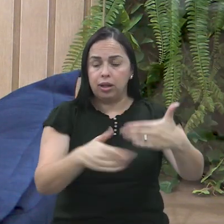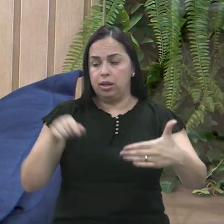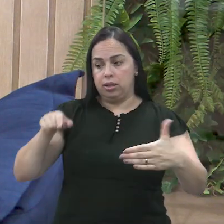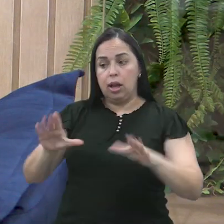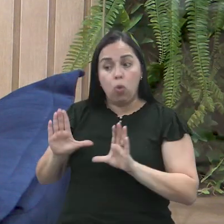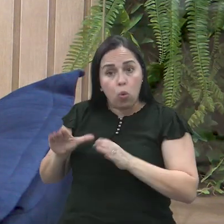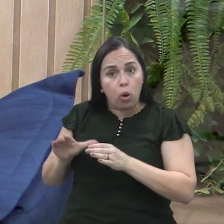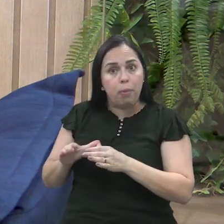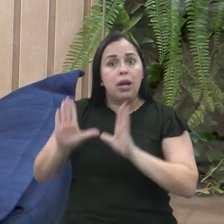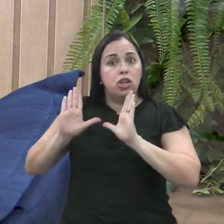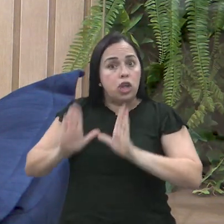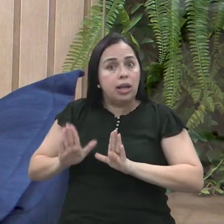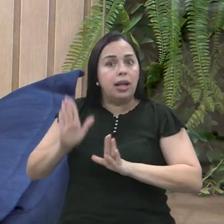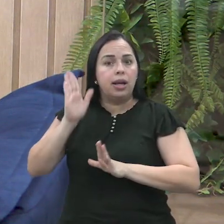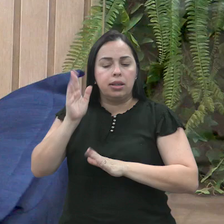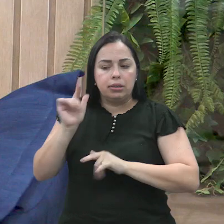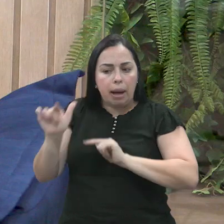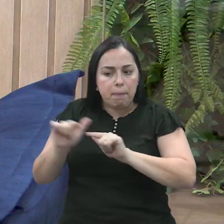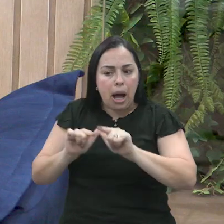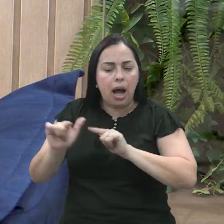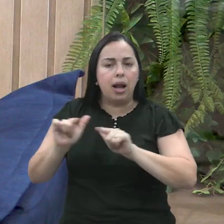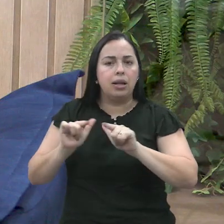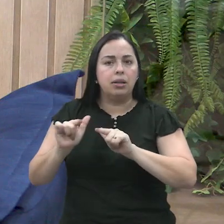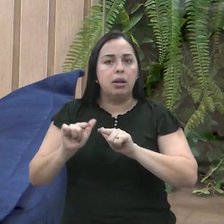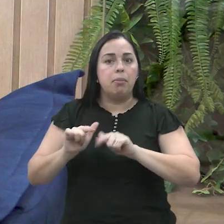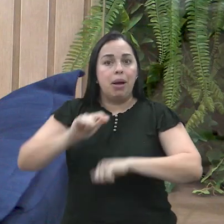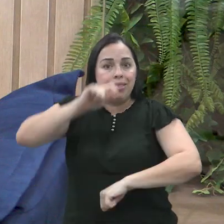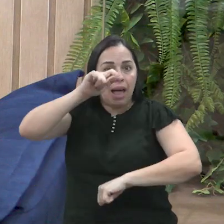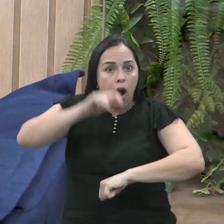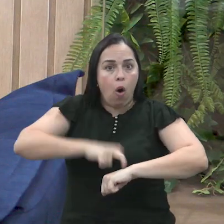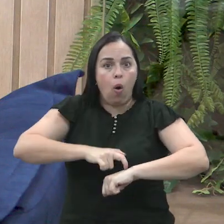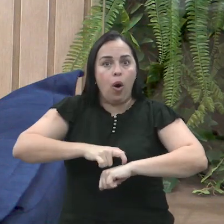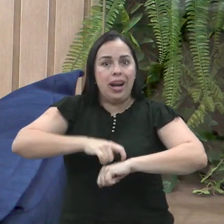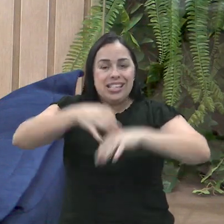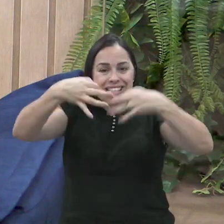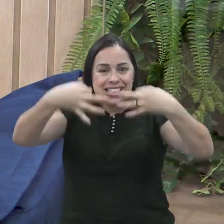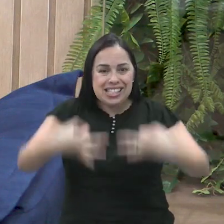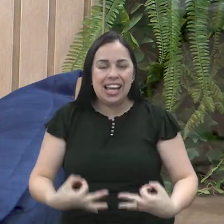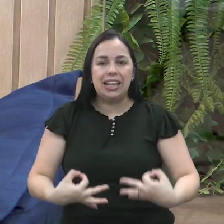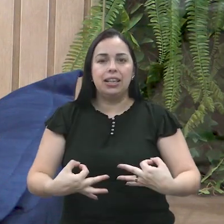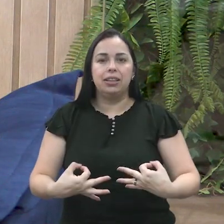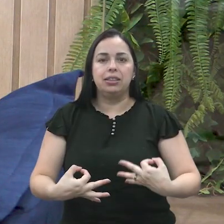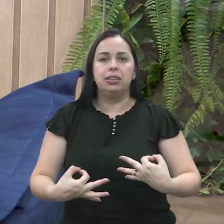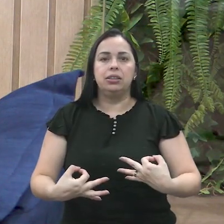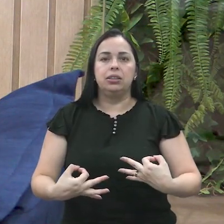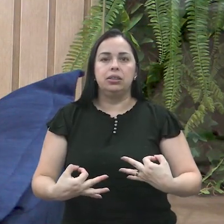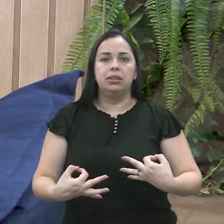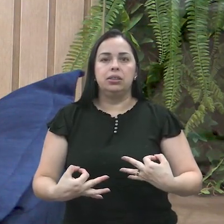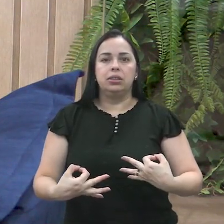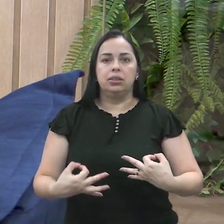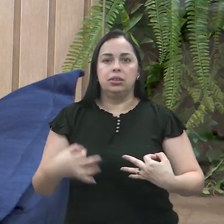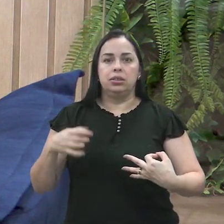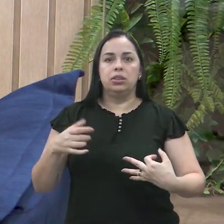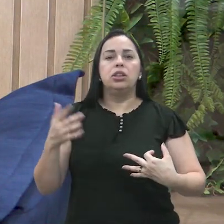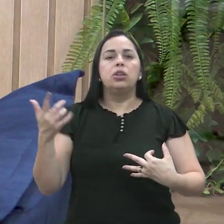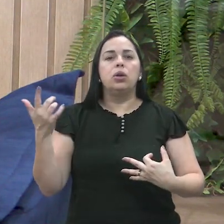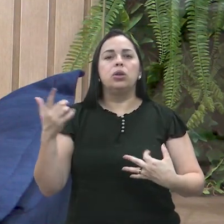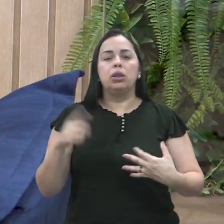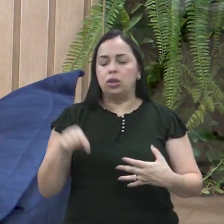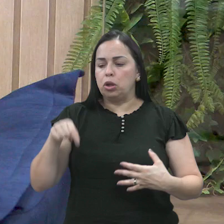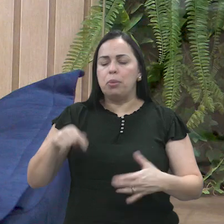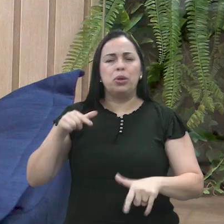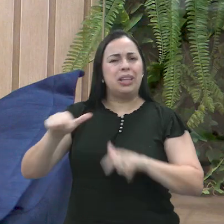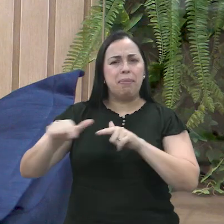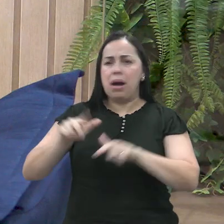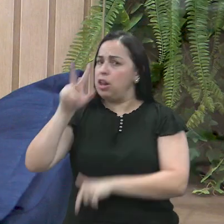eu consegui manter e com o qual já venho trabalhando para quando tudo estiver funcionando, esteja